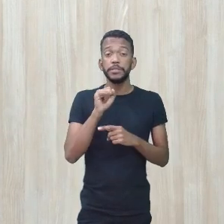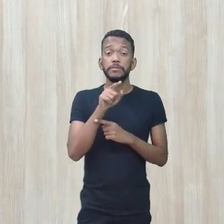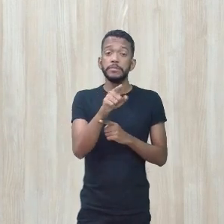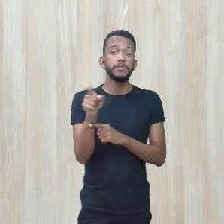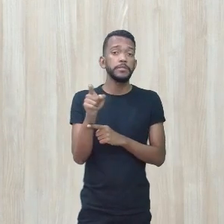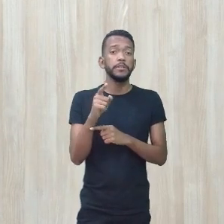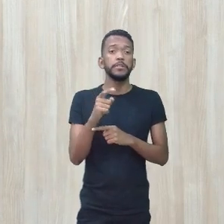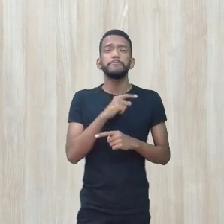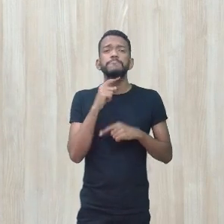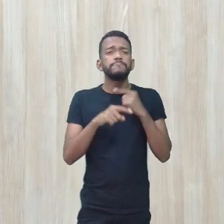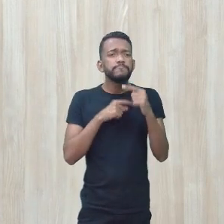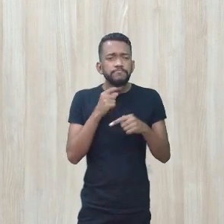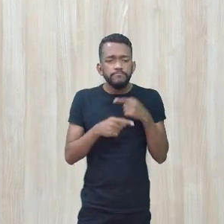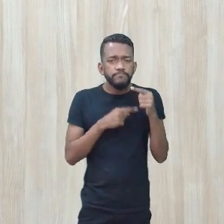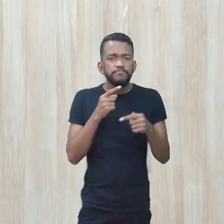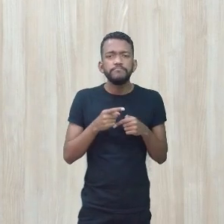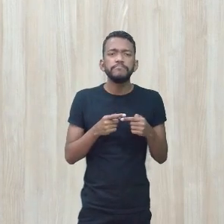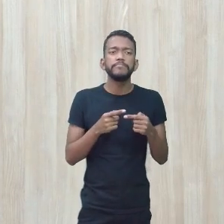alguma questão